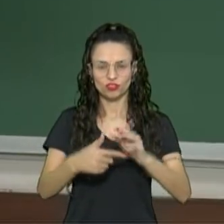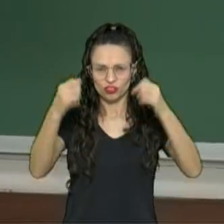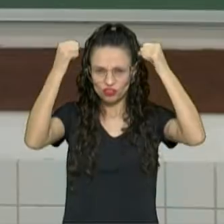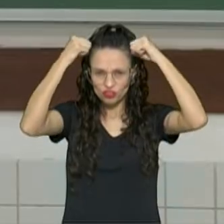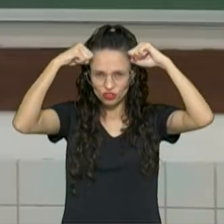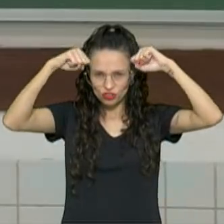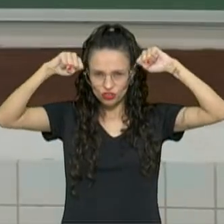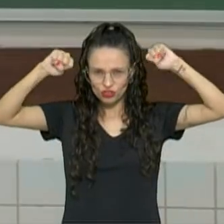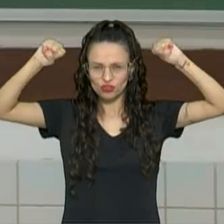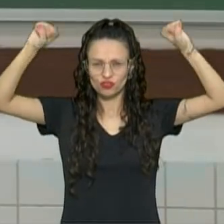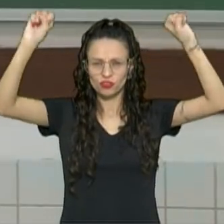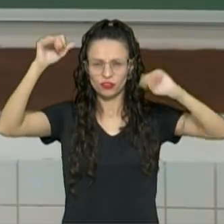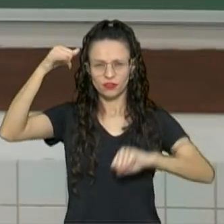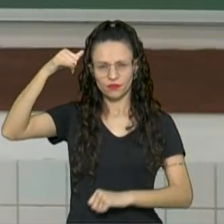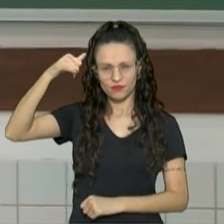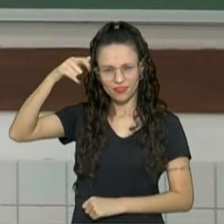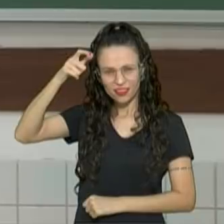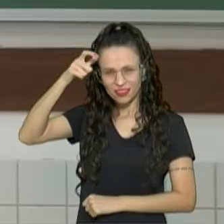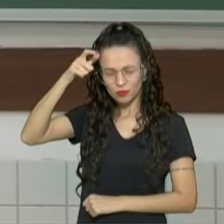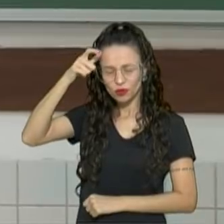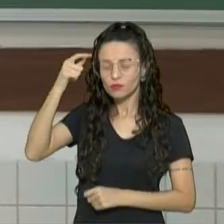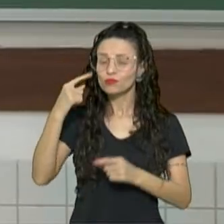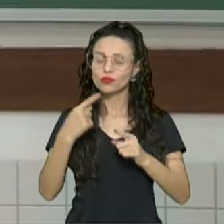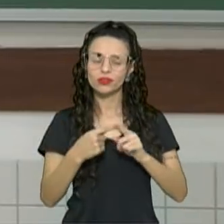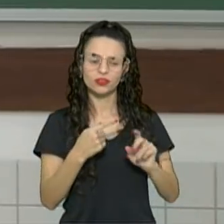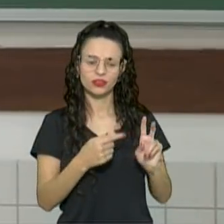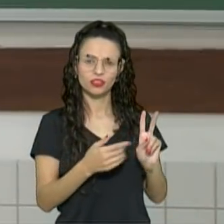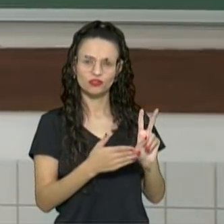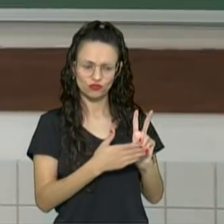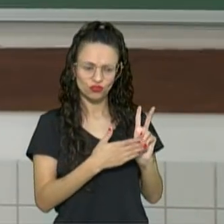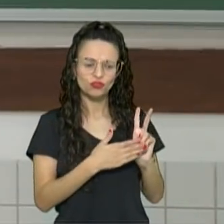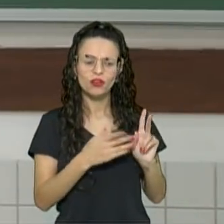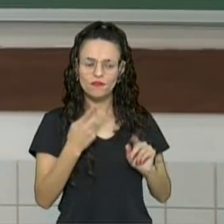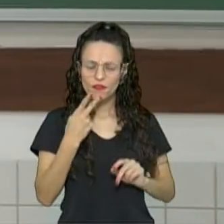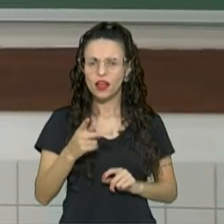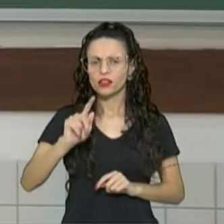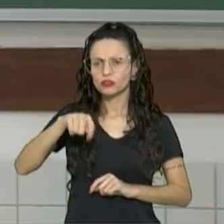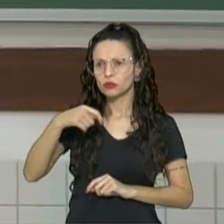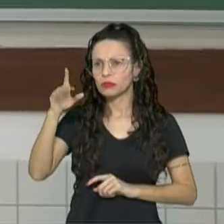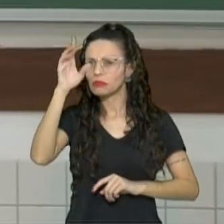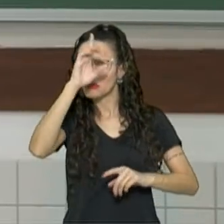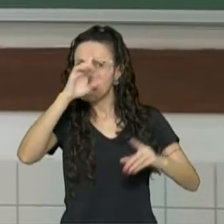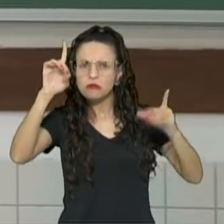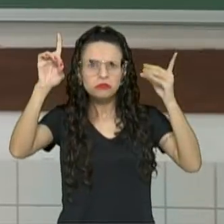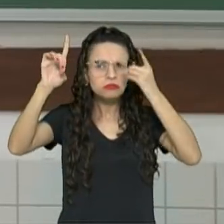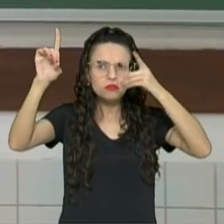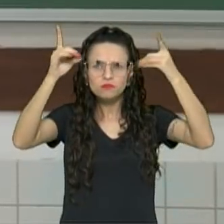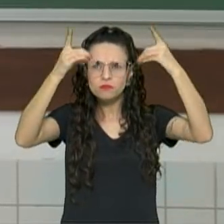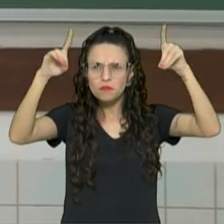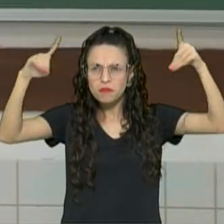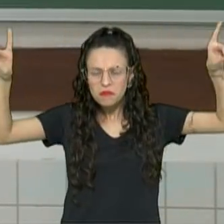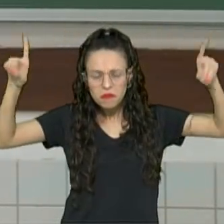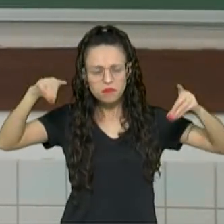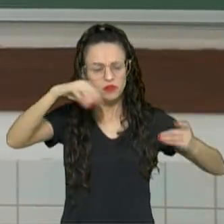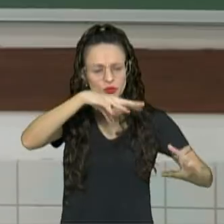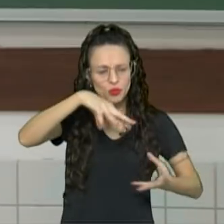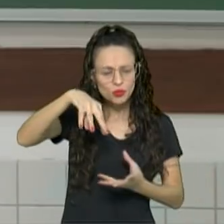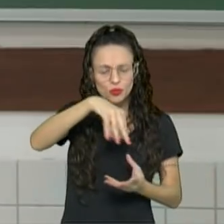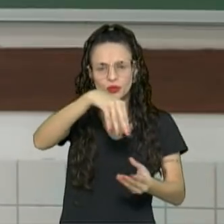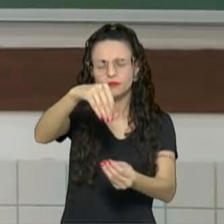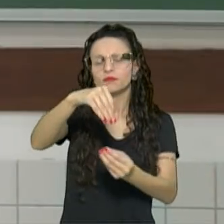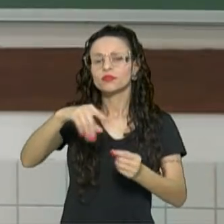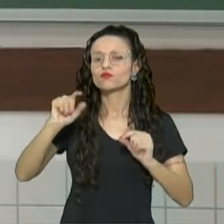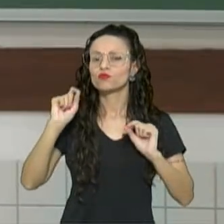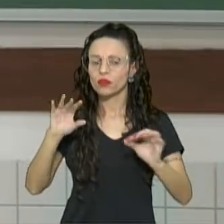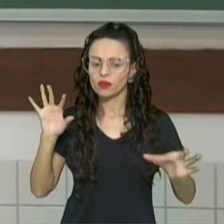né? Por quê? Porque os indígenas também falam de seres sobrenaturais, né? Então, eles vão fazer esses grafismos, né? Para